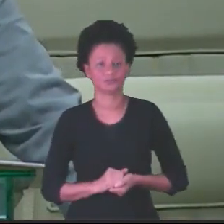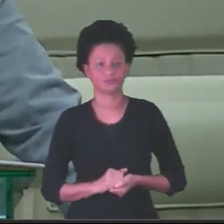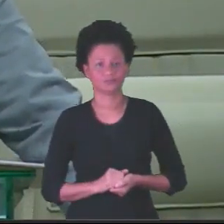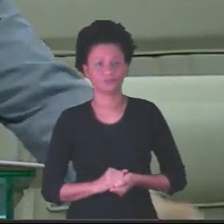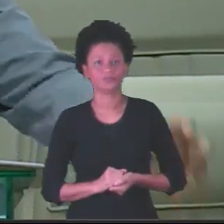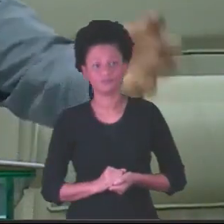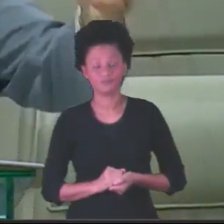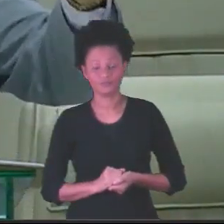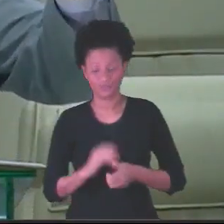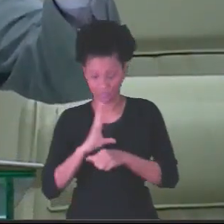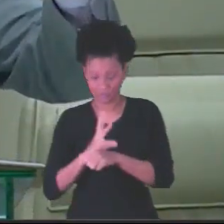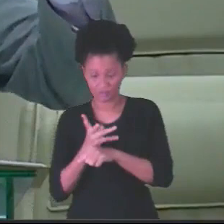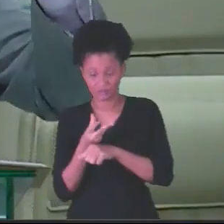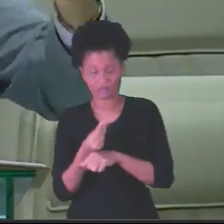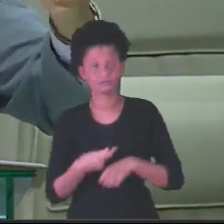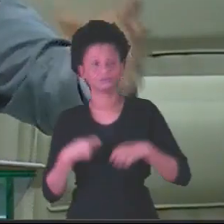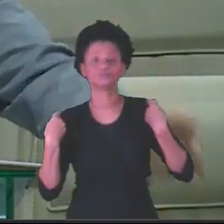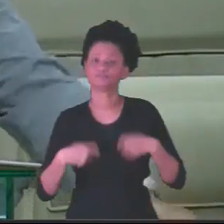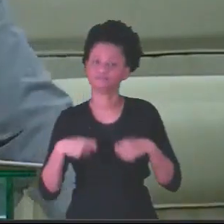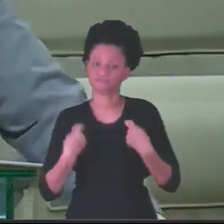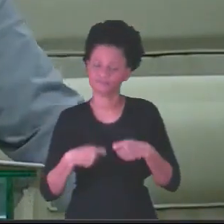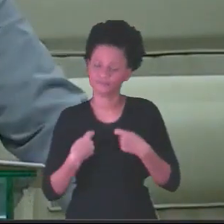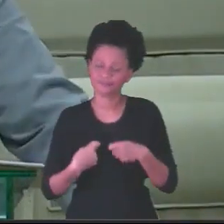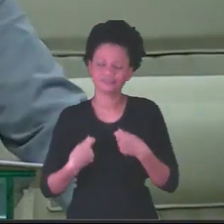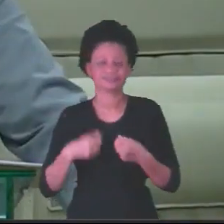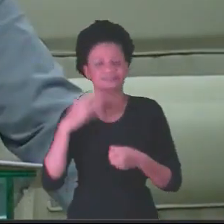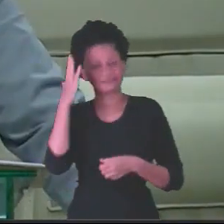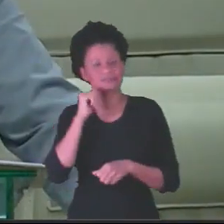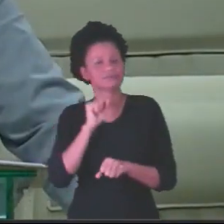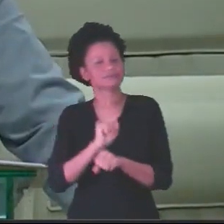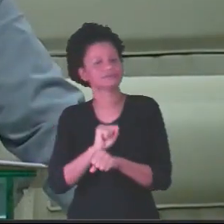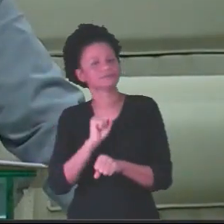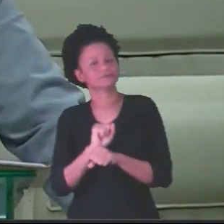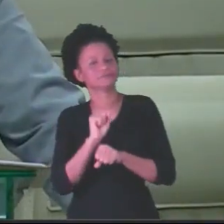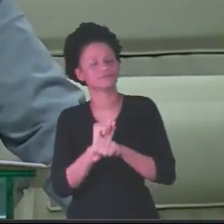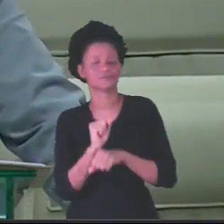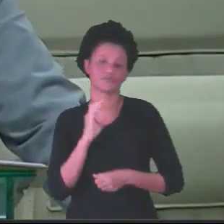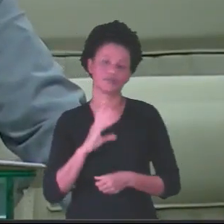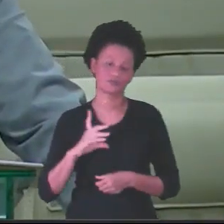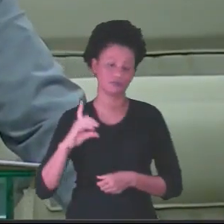em uma igreja aqui precisa saber esperar em deus